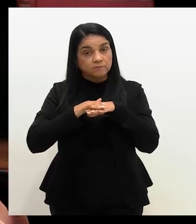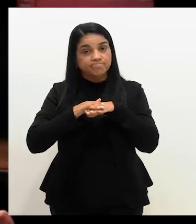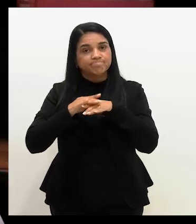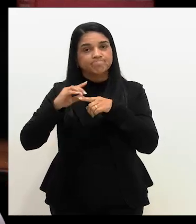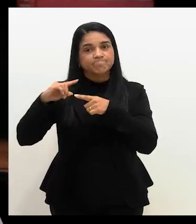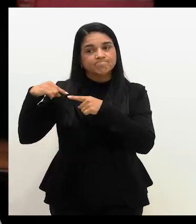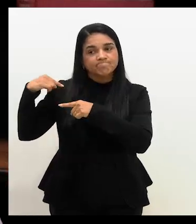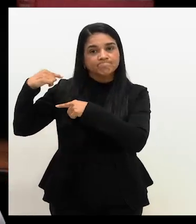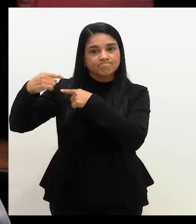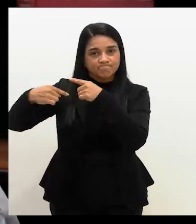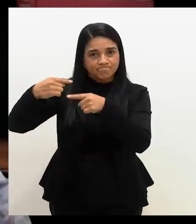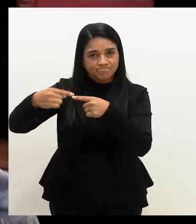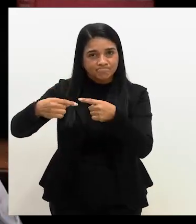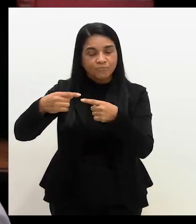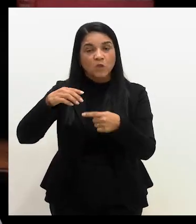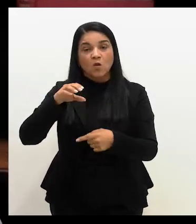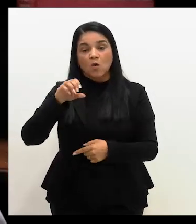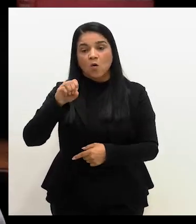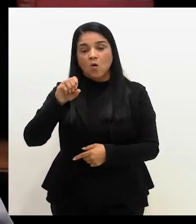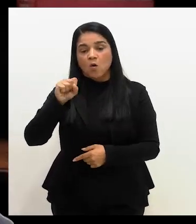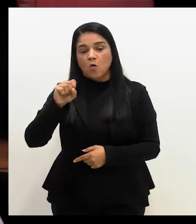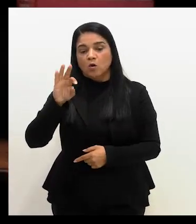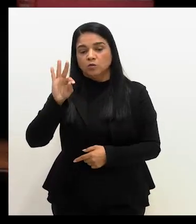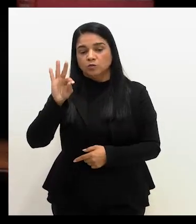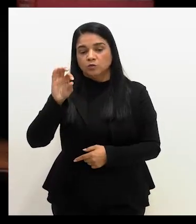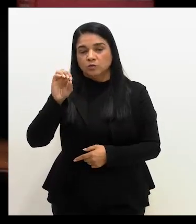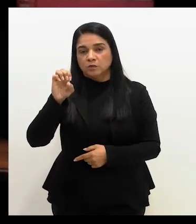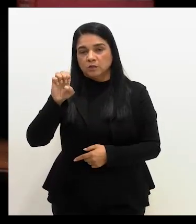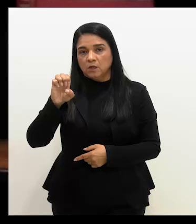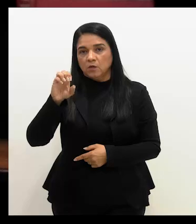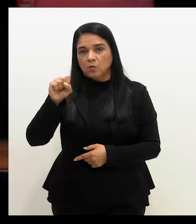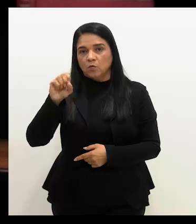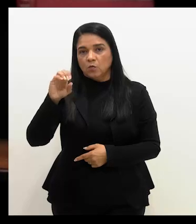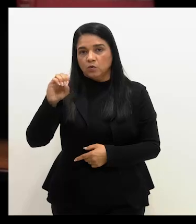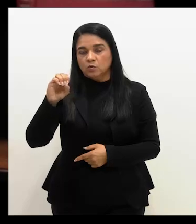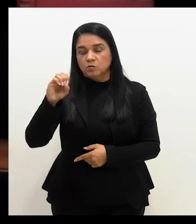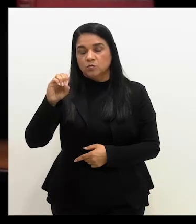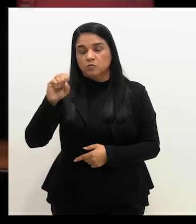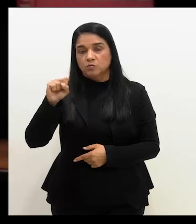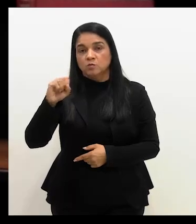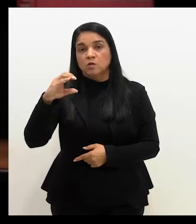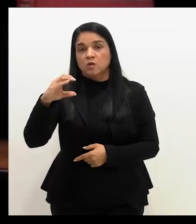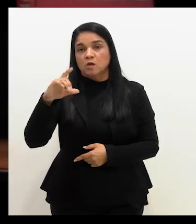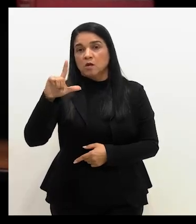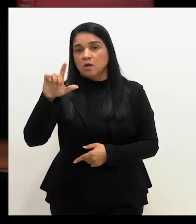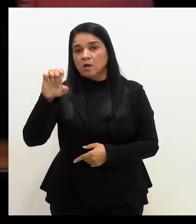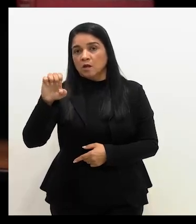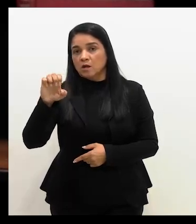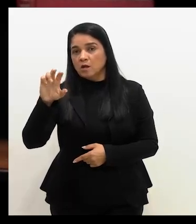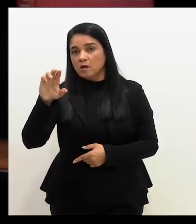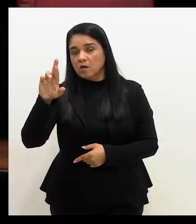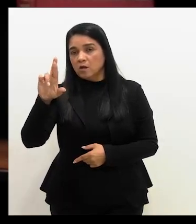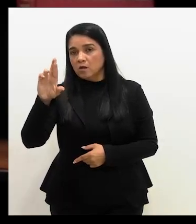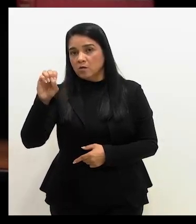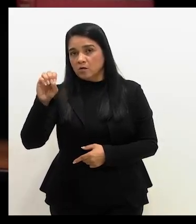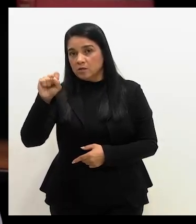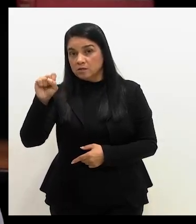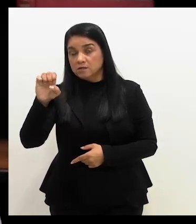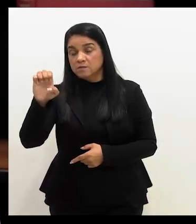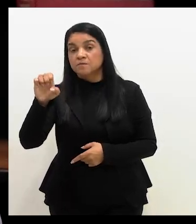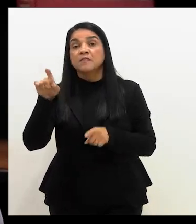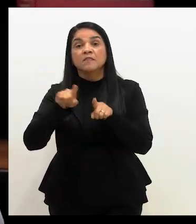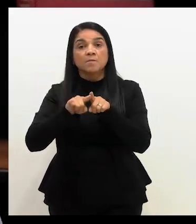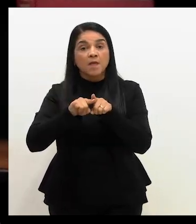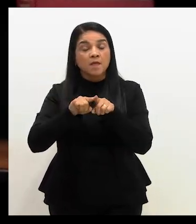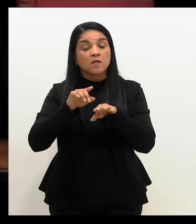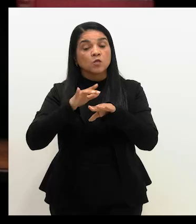auditiva, que são doenças hereditárias, por exemplo, a otosclerose, que é um tipo de perda auditiva hereditária. E a gente